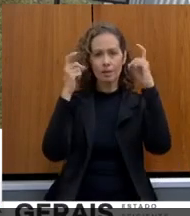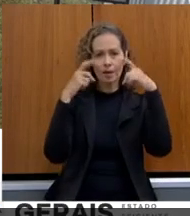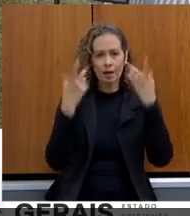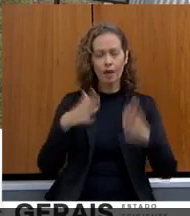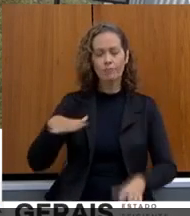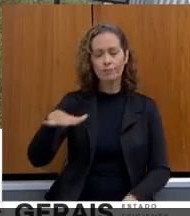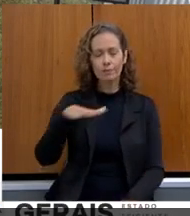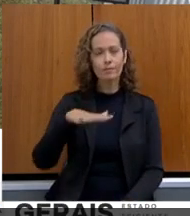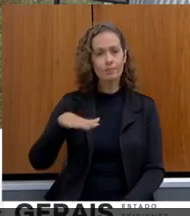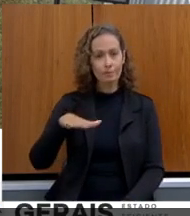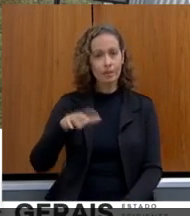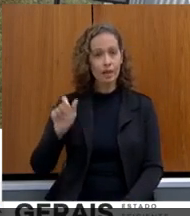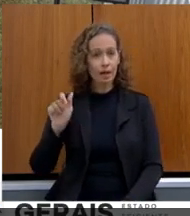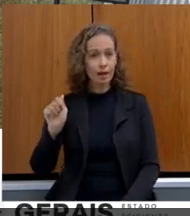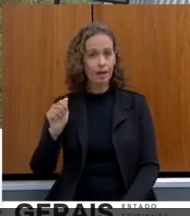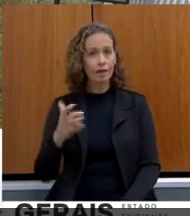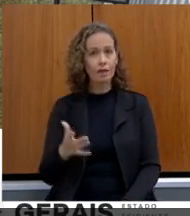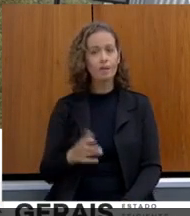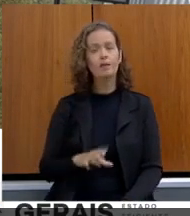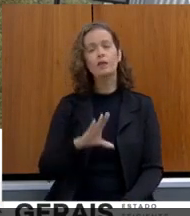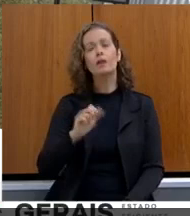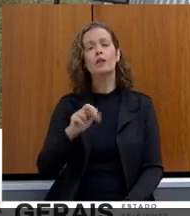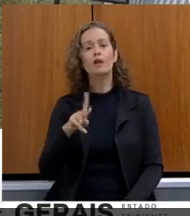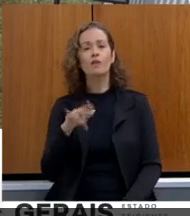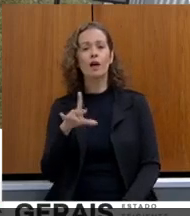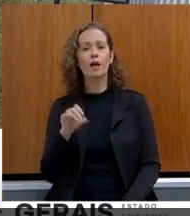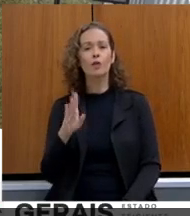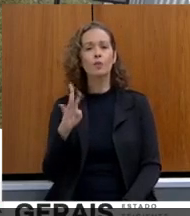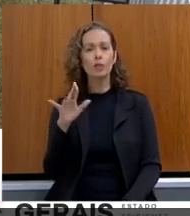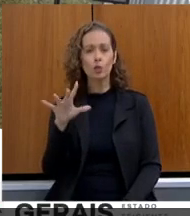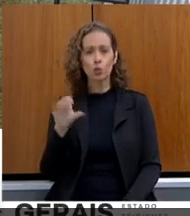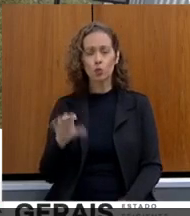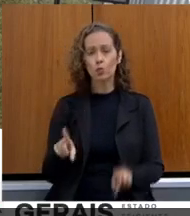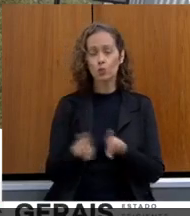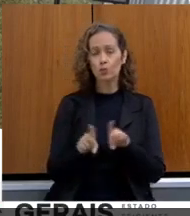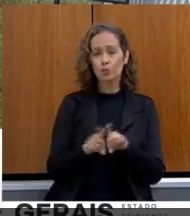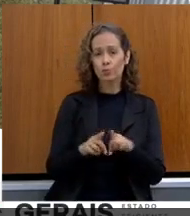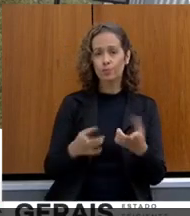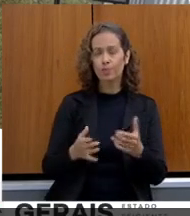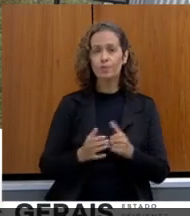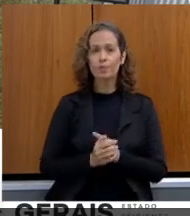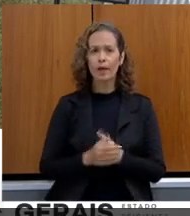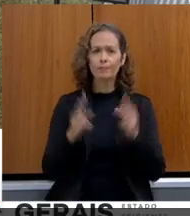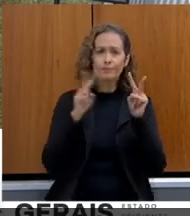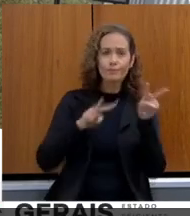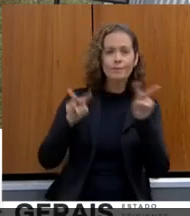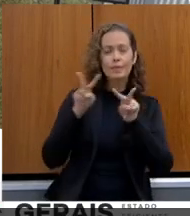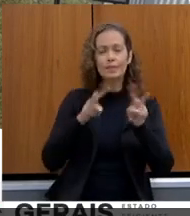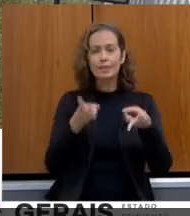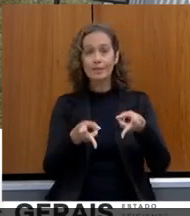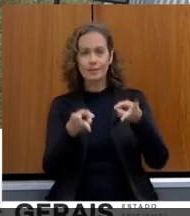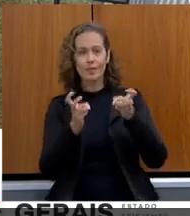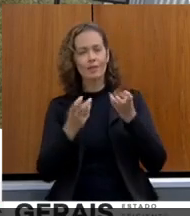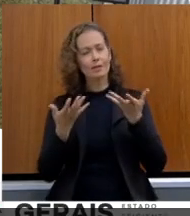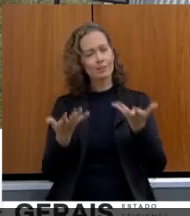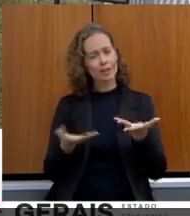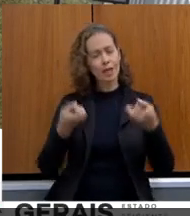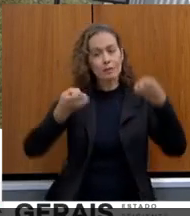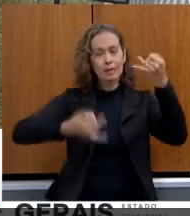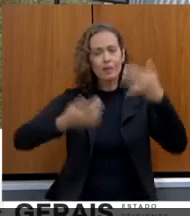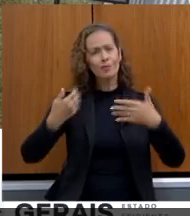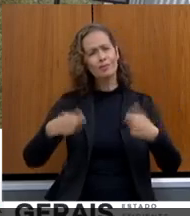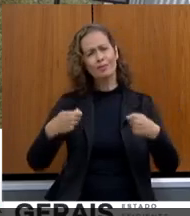Metropolitana A a Carvalho Brito e é visível né Acho que não a gente não precisa de